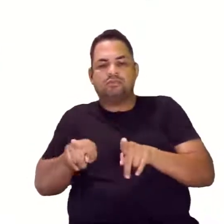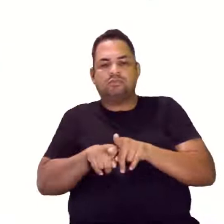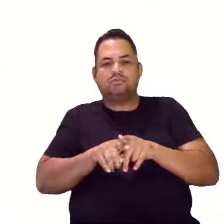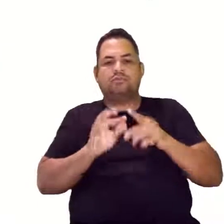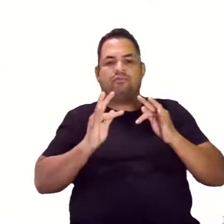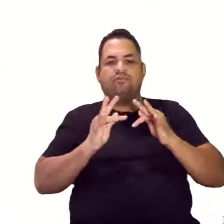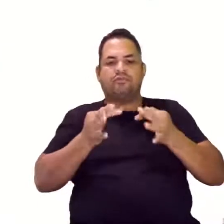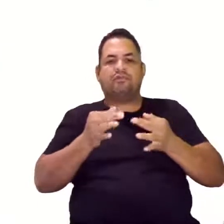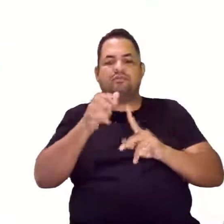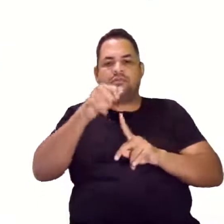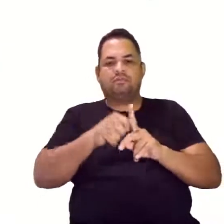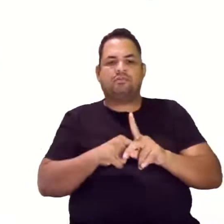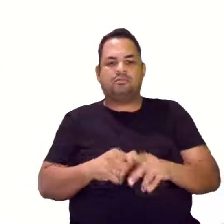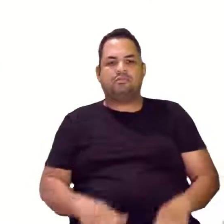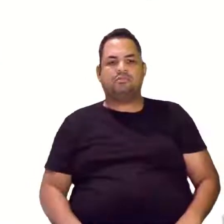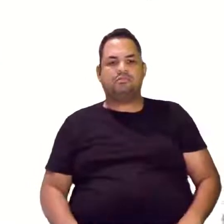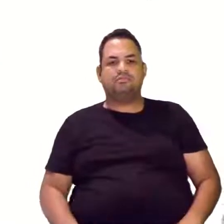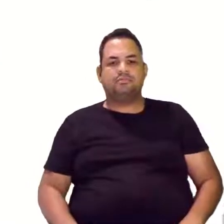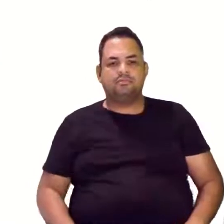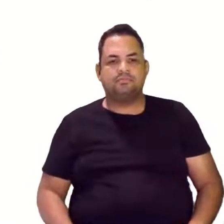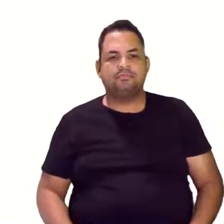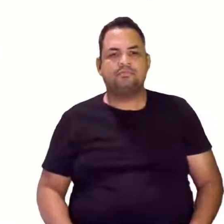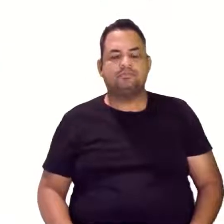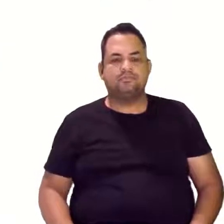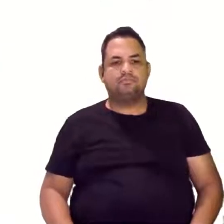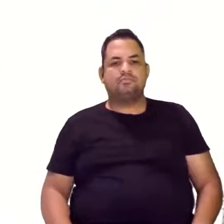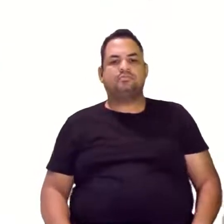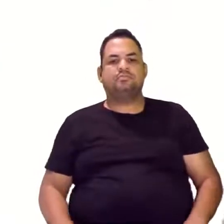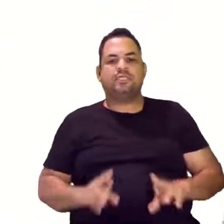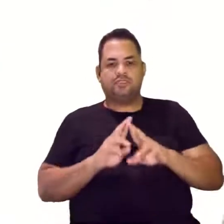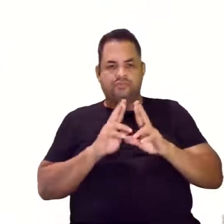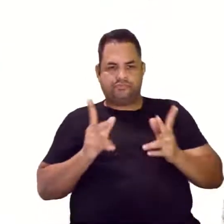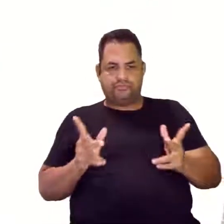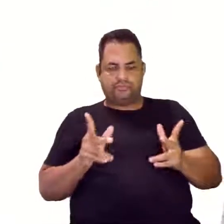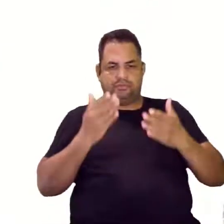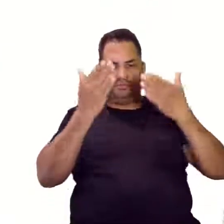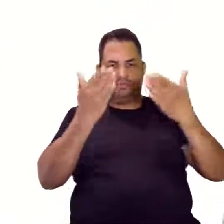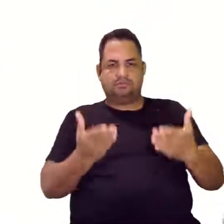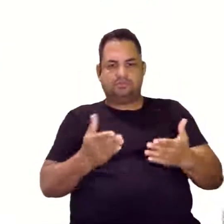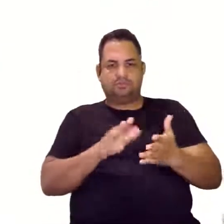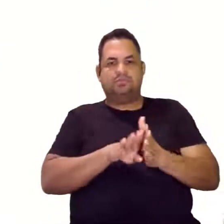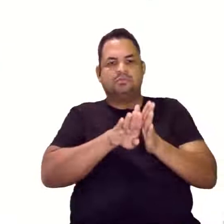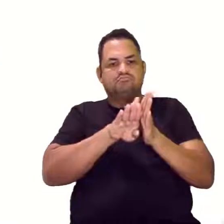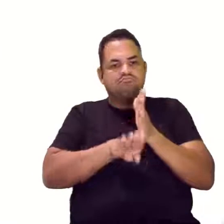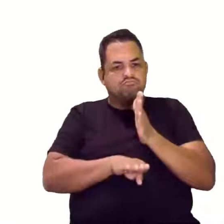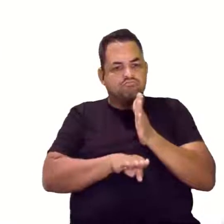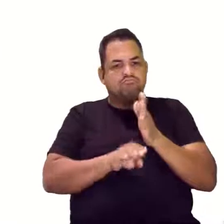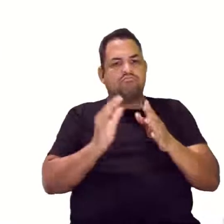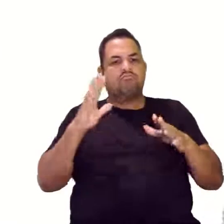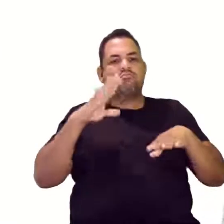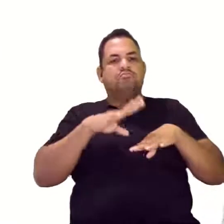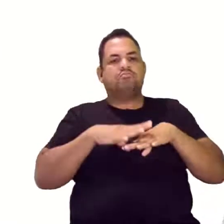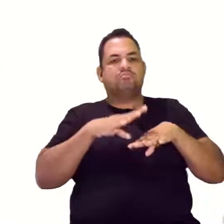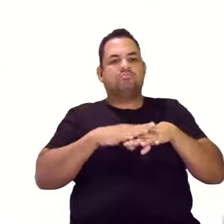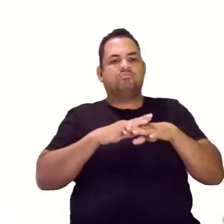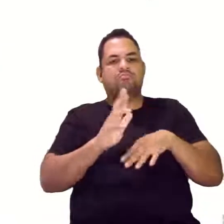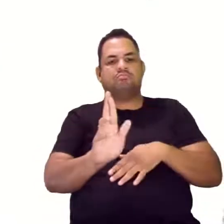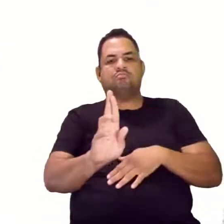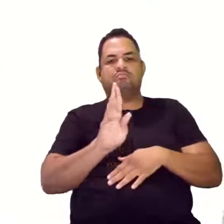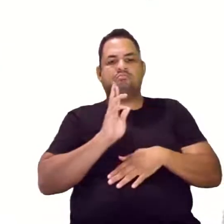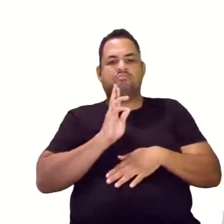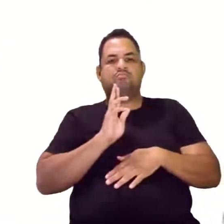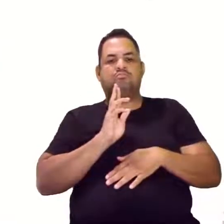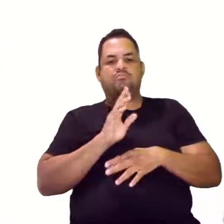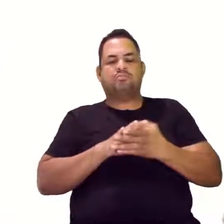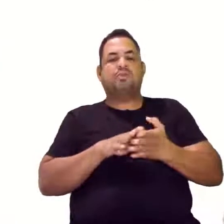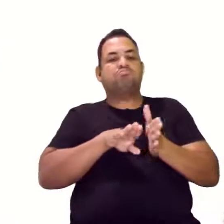registrada no mês. Beleza. Daríamos ênfase aqui ao termo diferença, que ressalta na matemática o resultado de